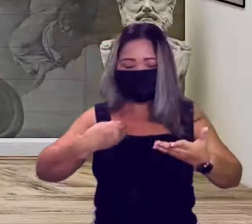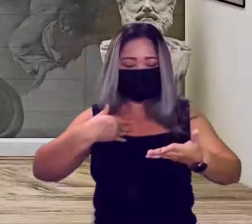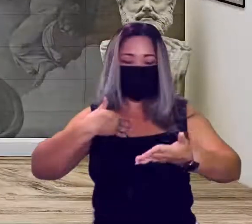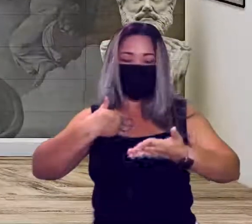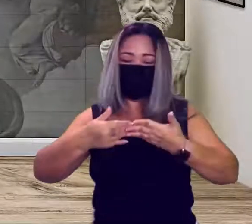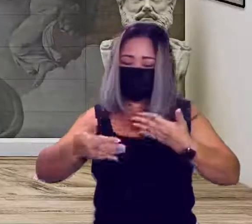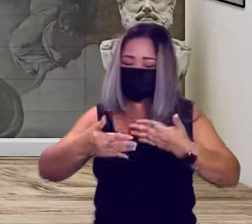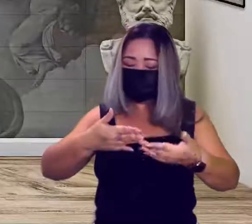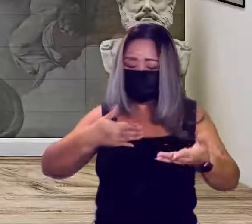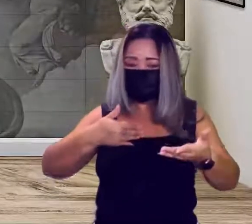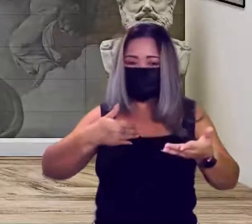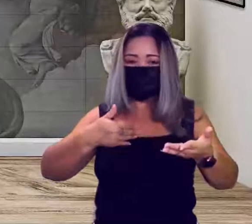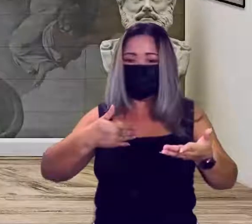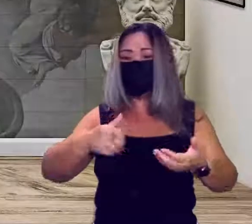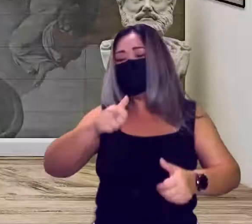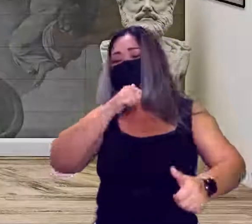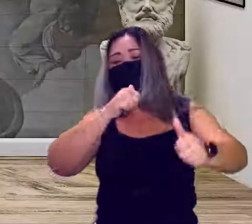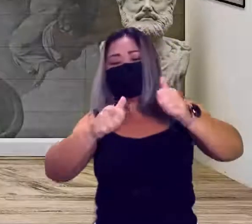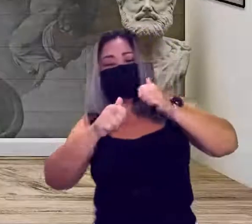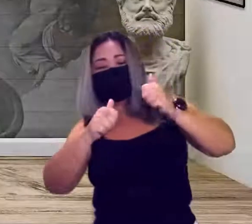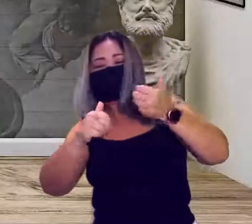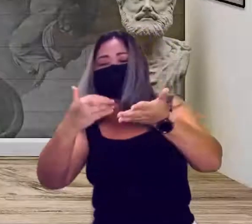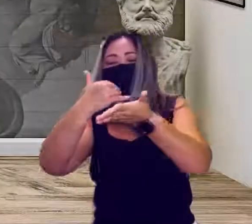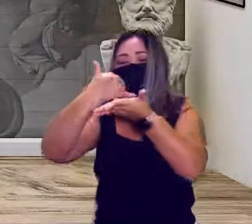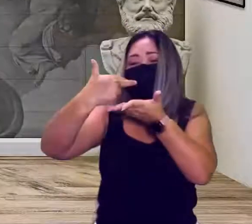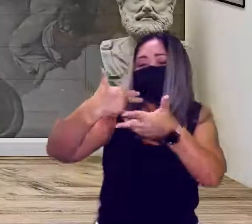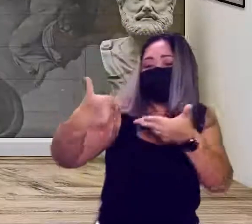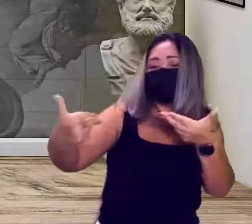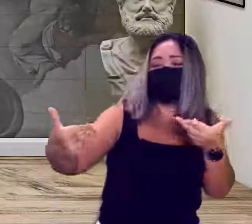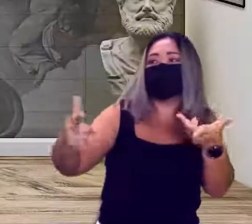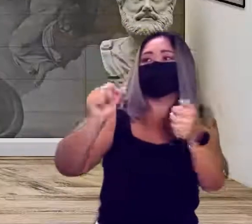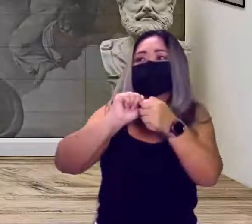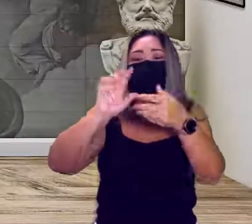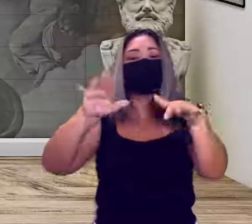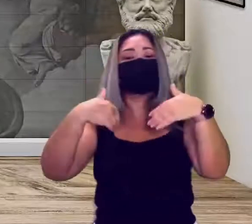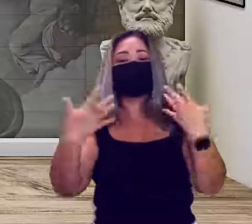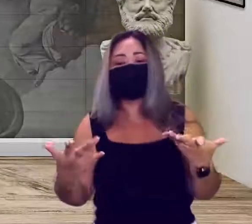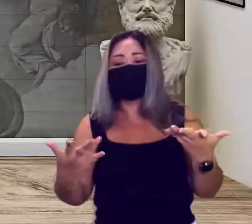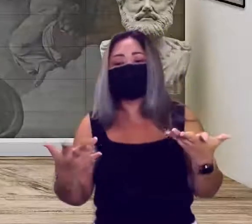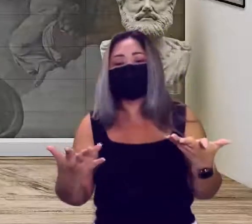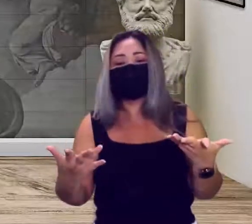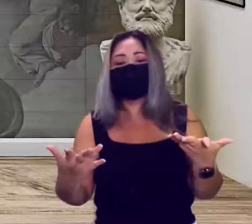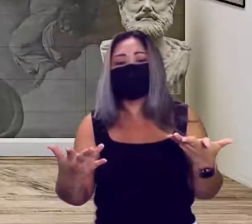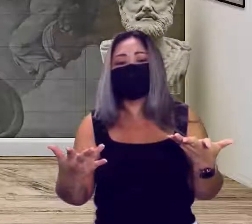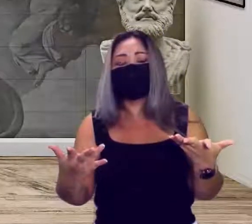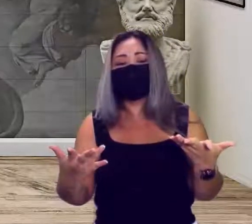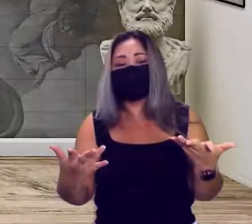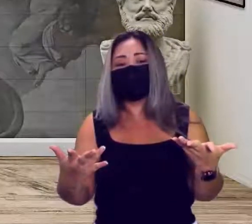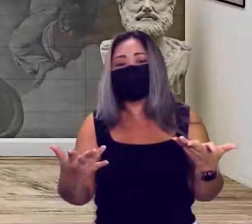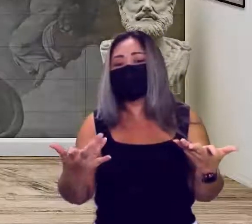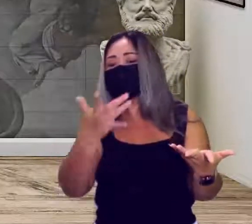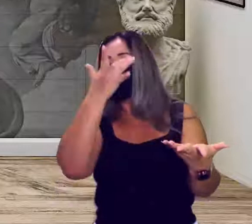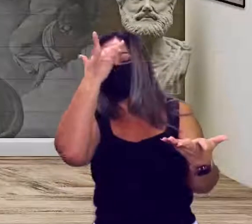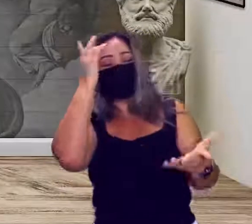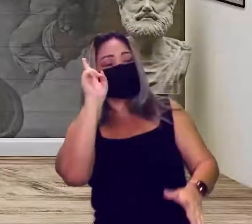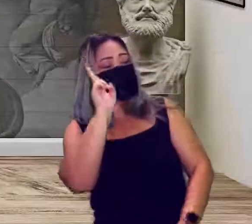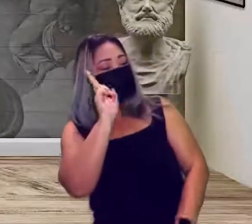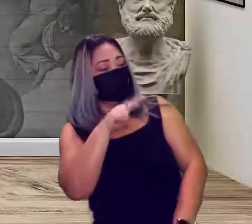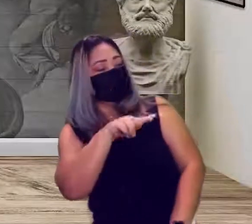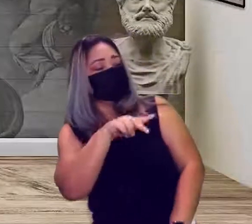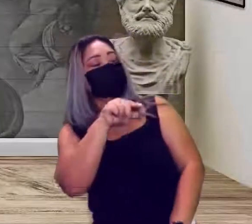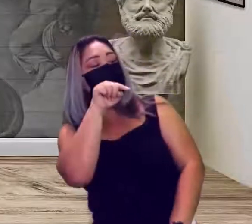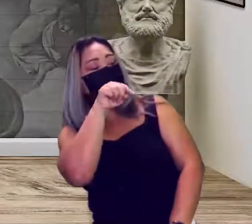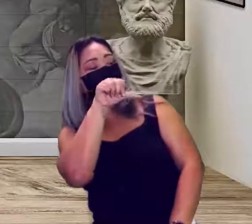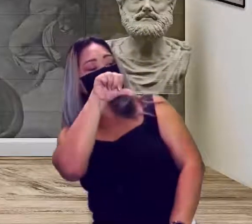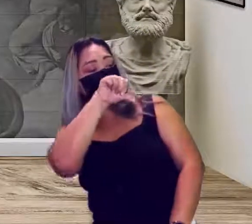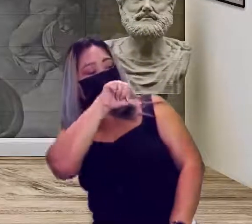desregrada, por exemplo, na bebida, na droga, né, e etc., as pessoas veem a gente como algo